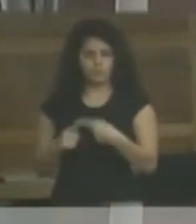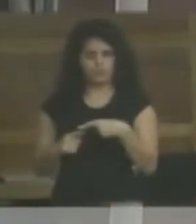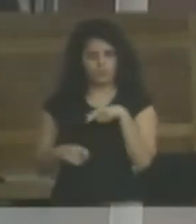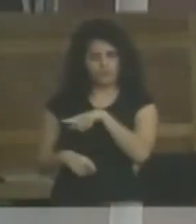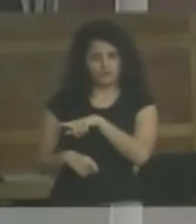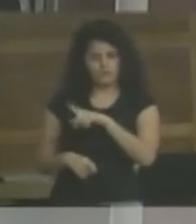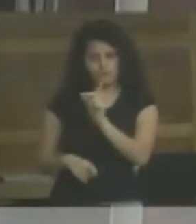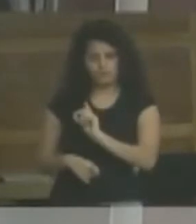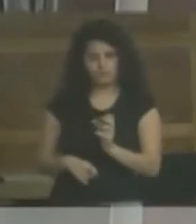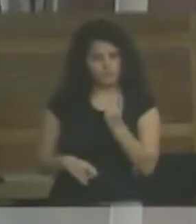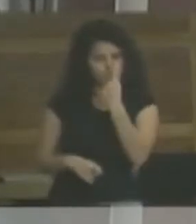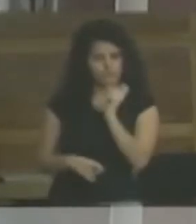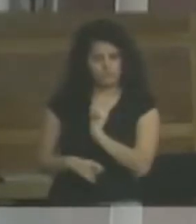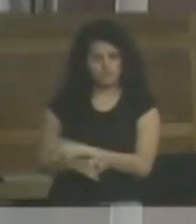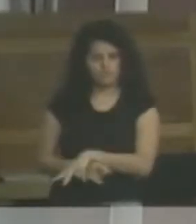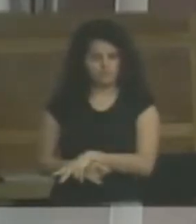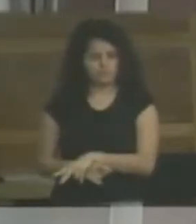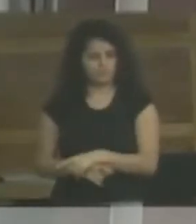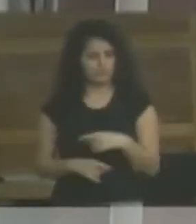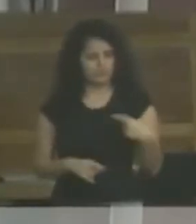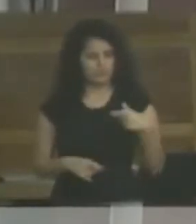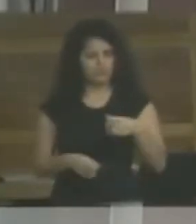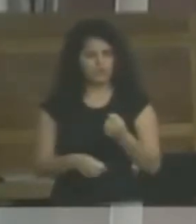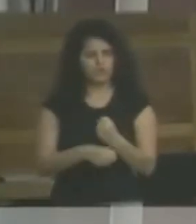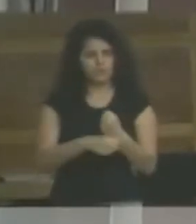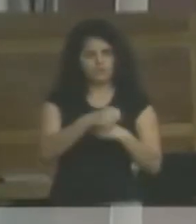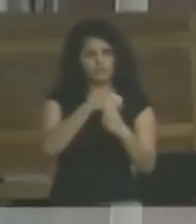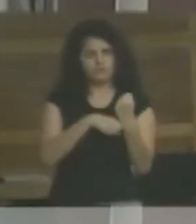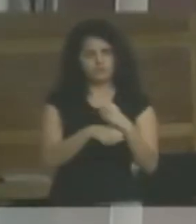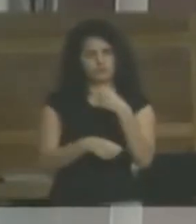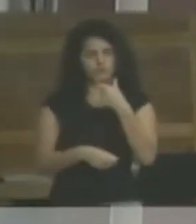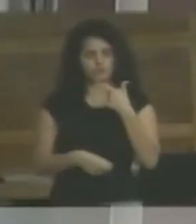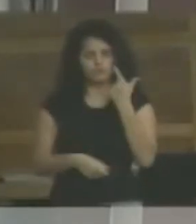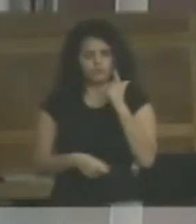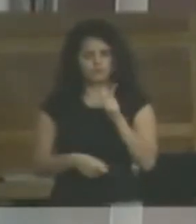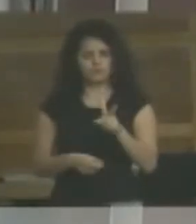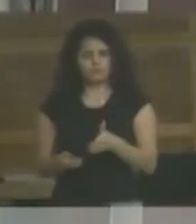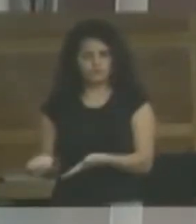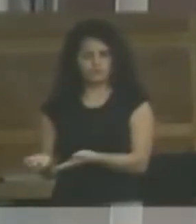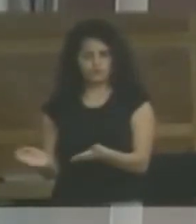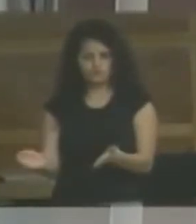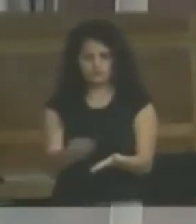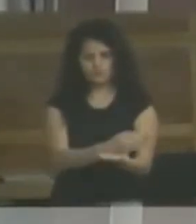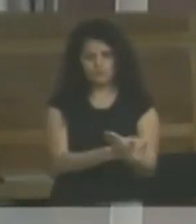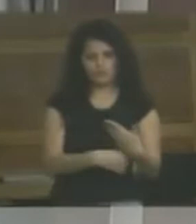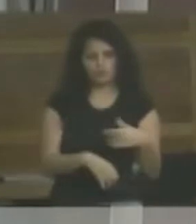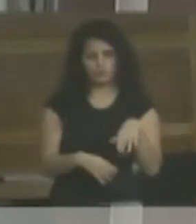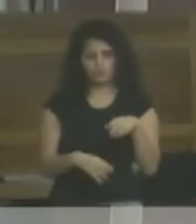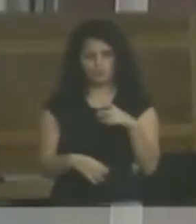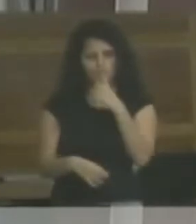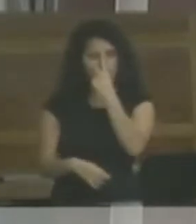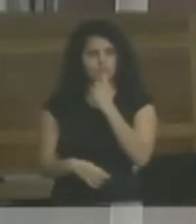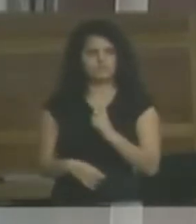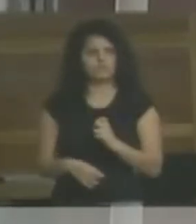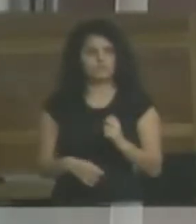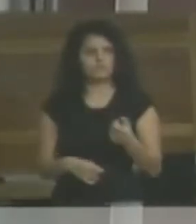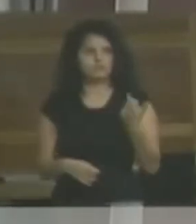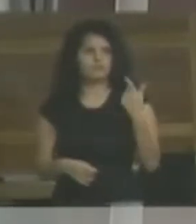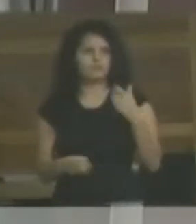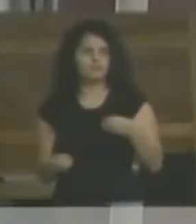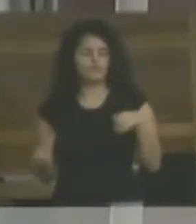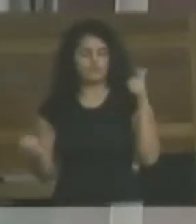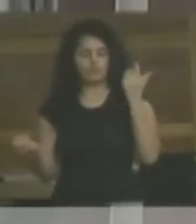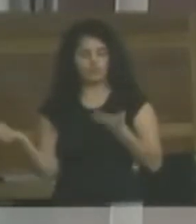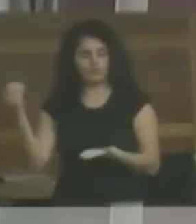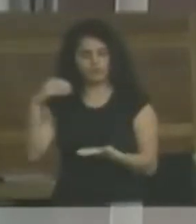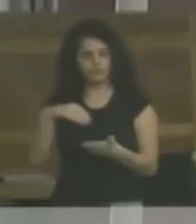jogar entulho. Ano passado, a gente já conseguiu tirar mais de 500 caminhões de entulho de lá e voltou a se formar esse lixão novamente, né? Então, vamos lá.